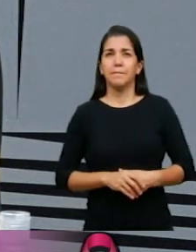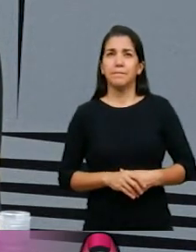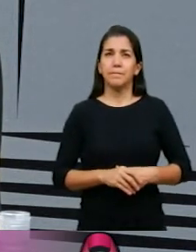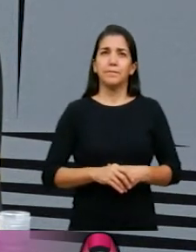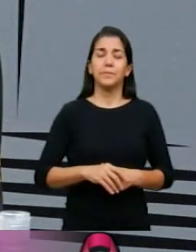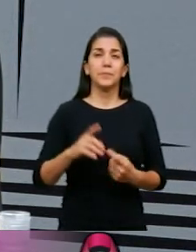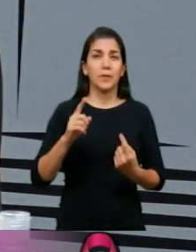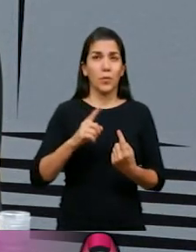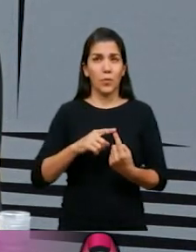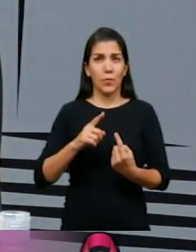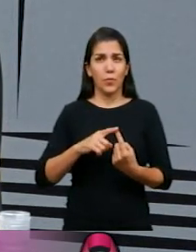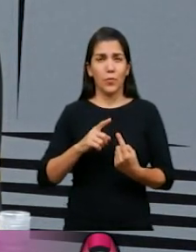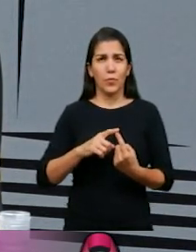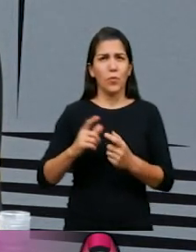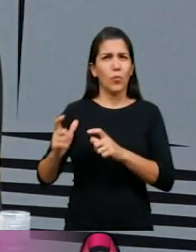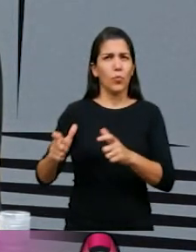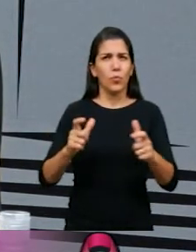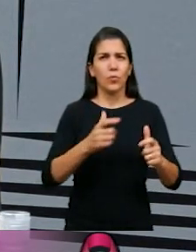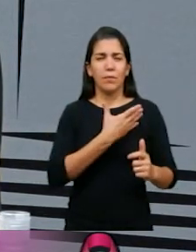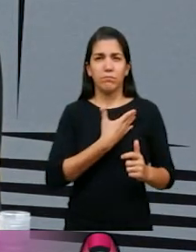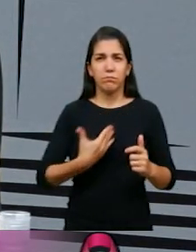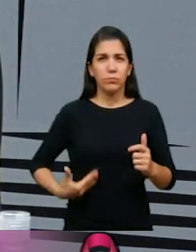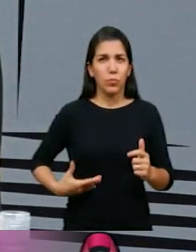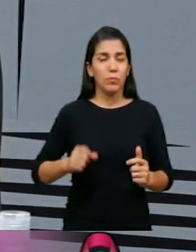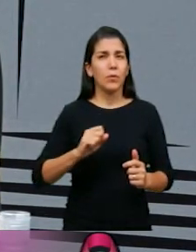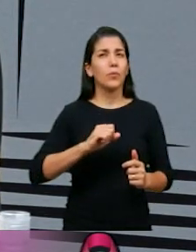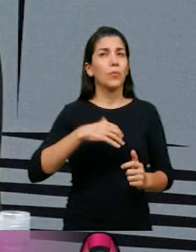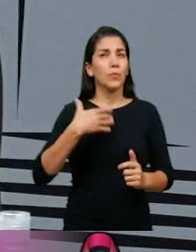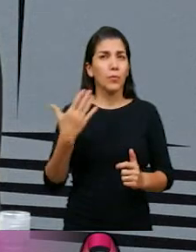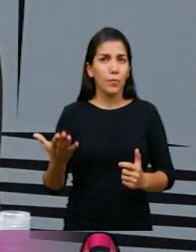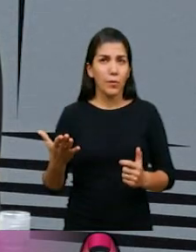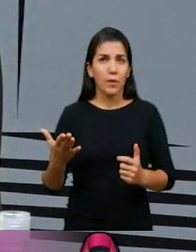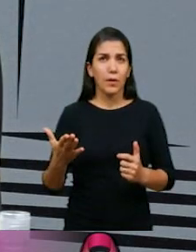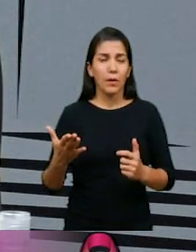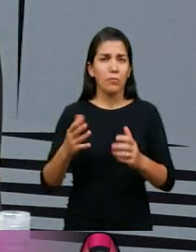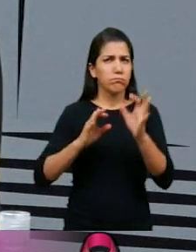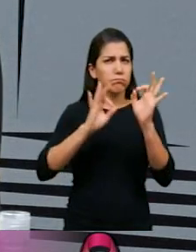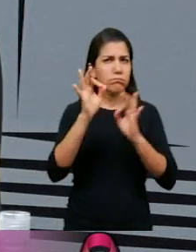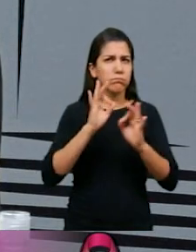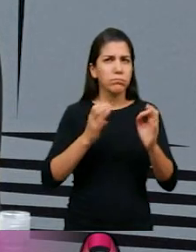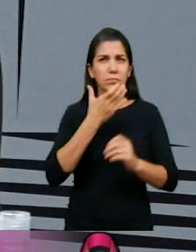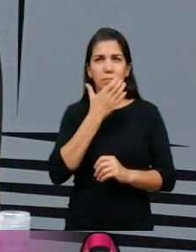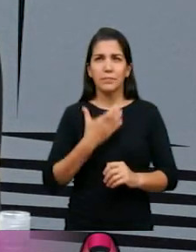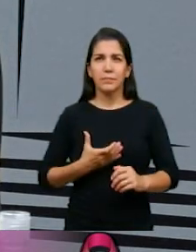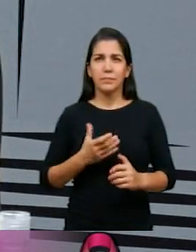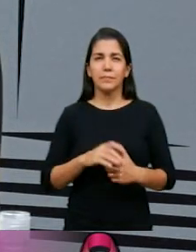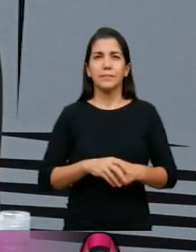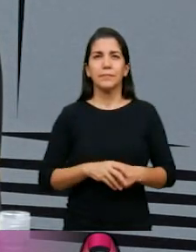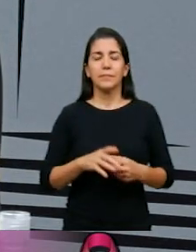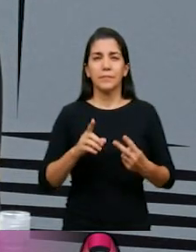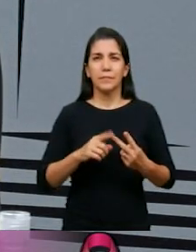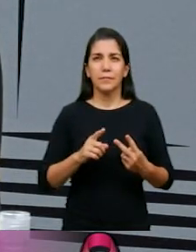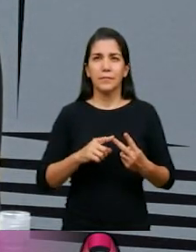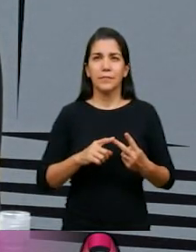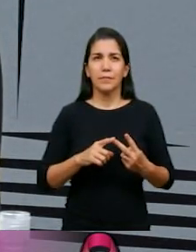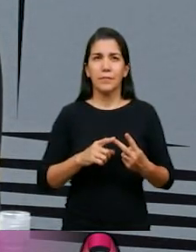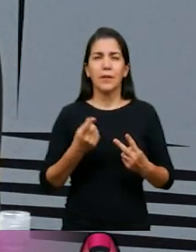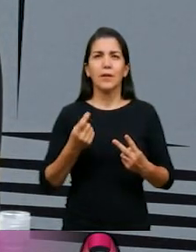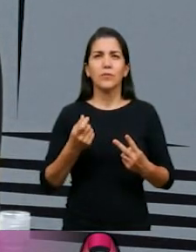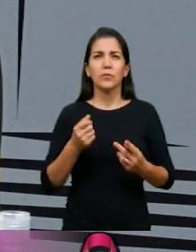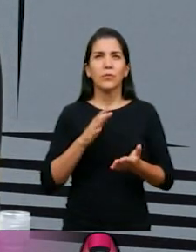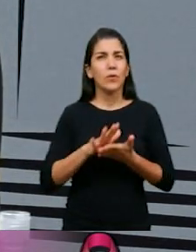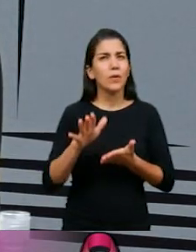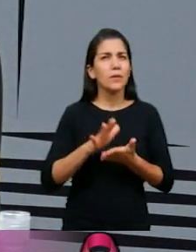legislativo: 1. Quais locais públicos do município receberão ornamentação natalina? 2. Qual o valor estimado